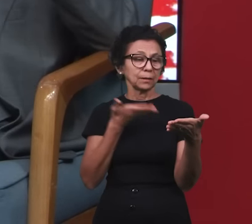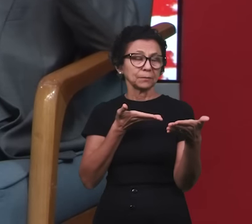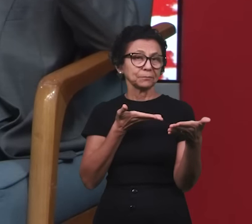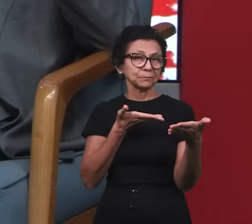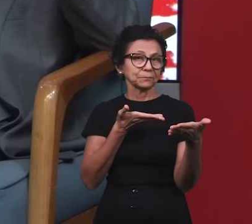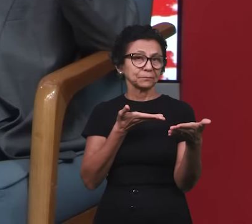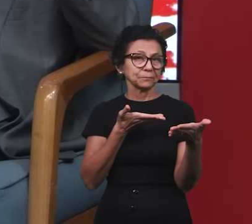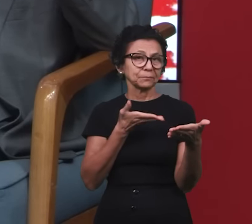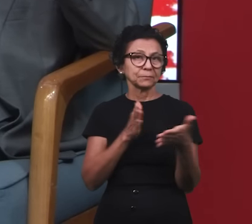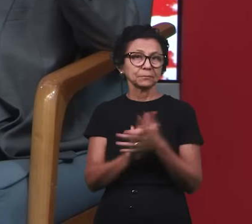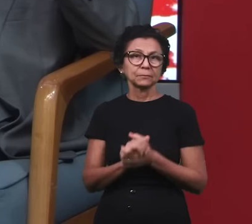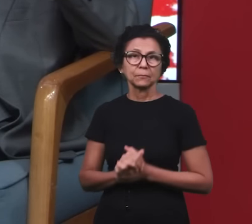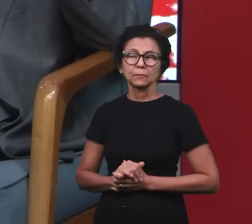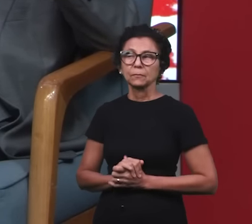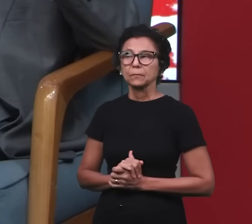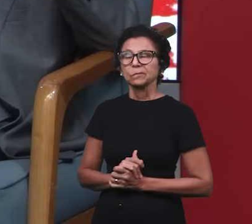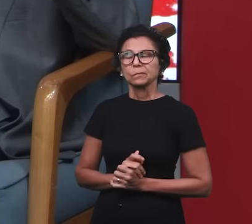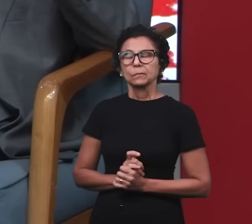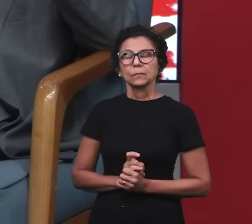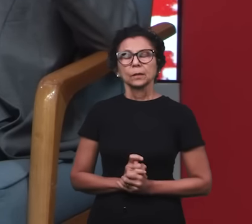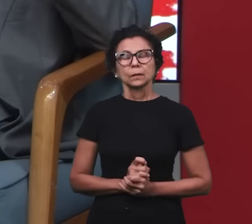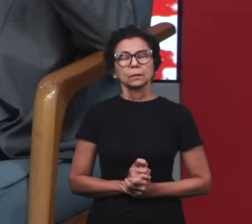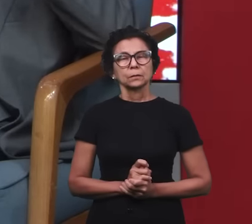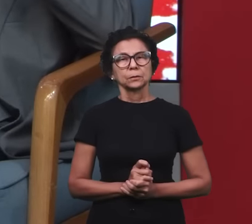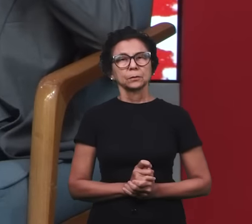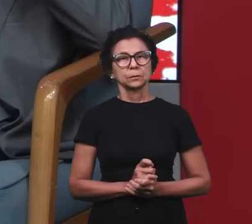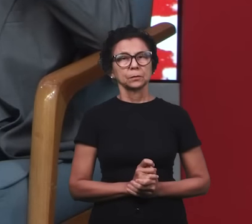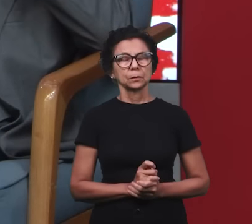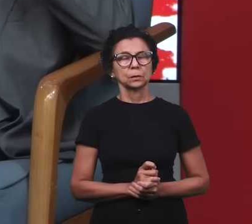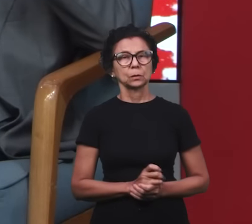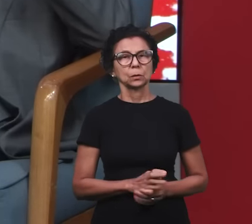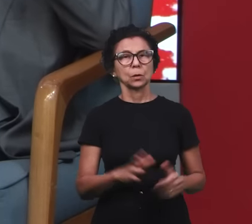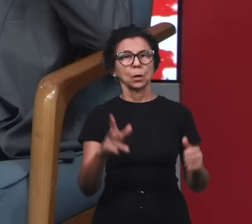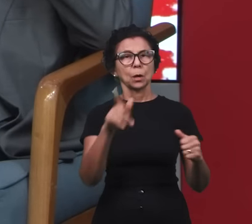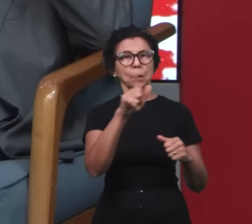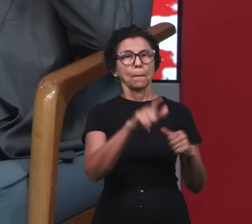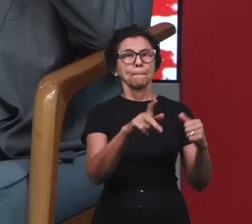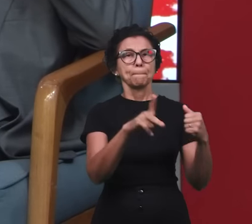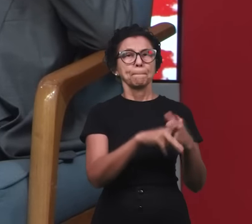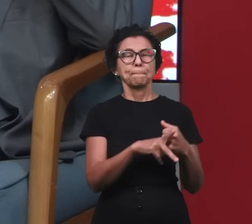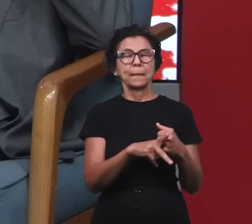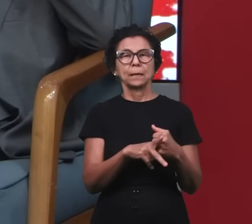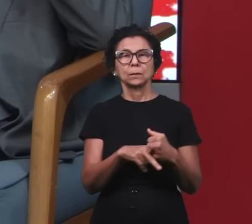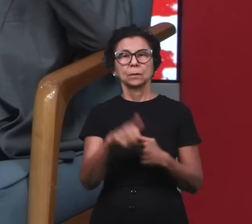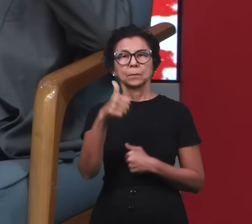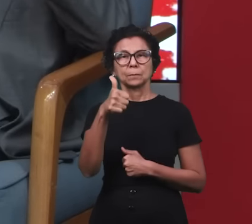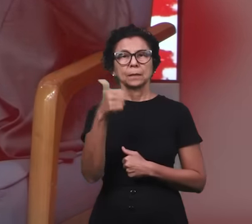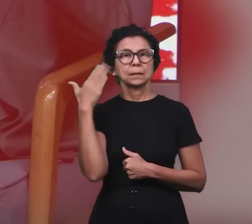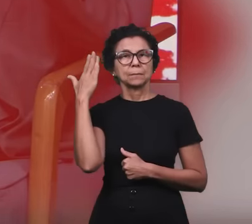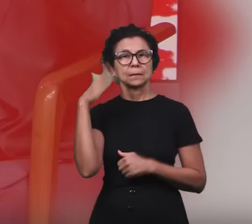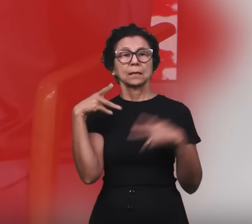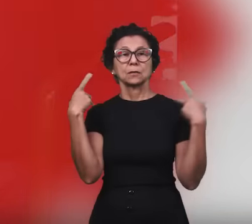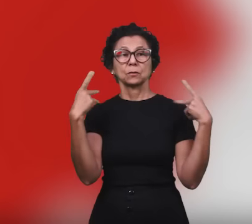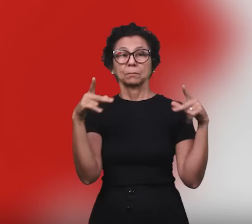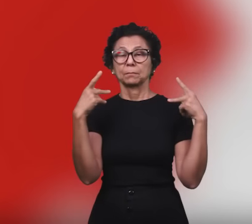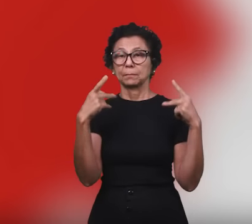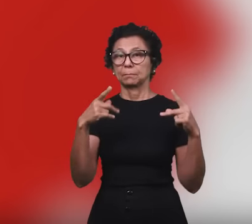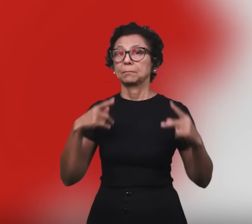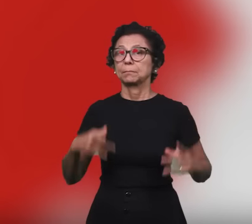Então, quando Pedro entrega a primeira mensagem, o que Jesus tinha dito a Pedro? Eu vou te